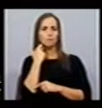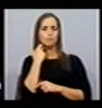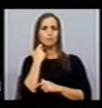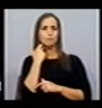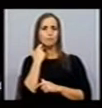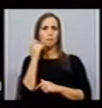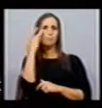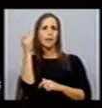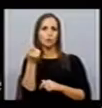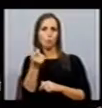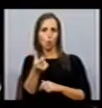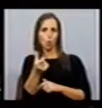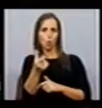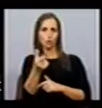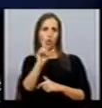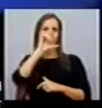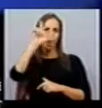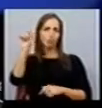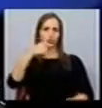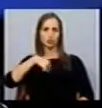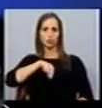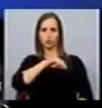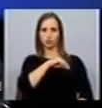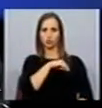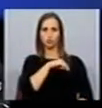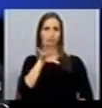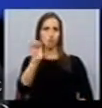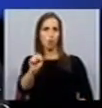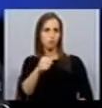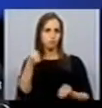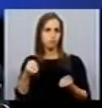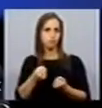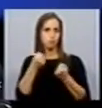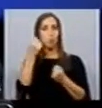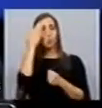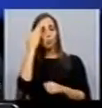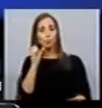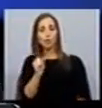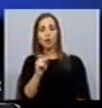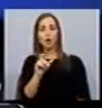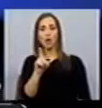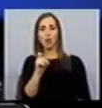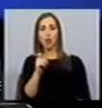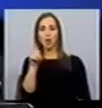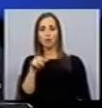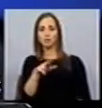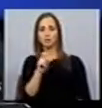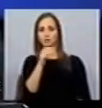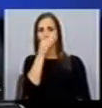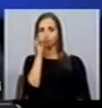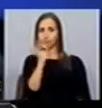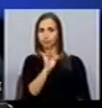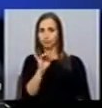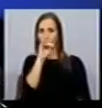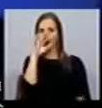menos brilhantes e muito mais distantes de nós. E esse número de galáxias é absolutamente extraordinário, o que faz com